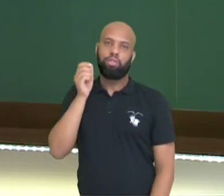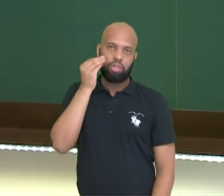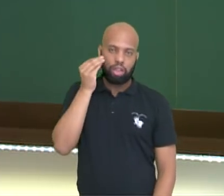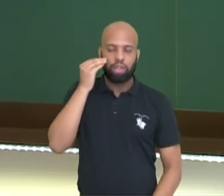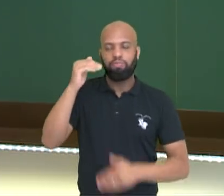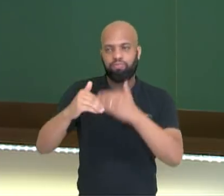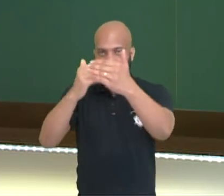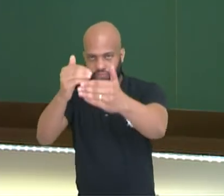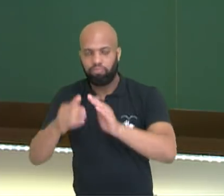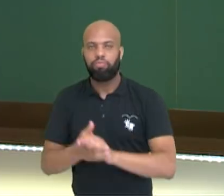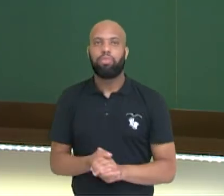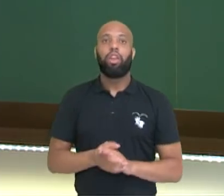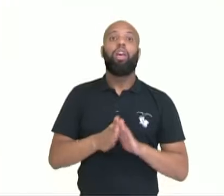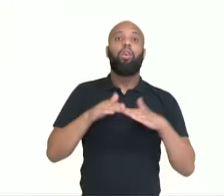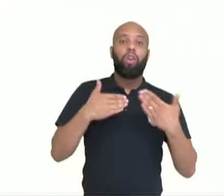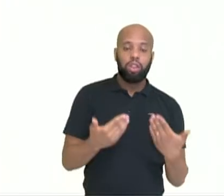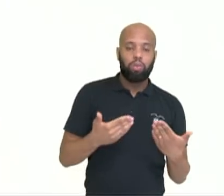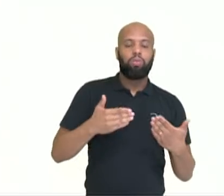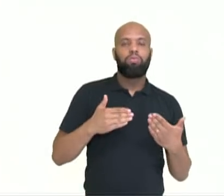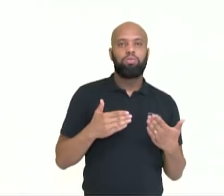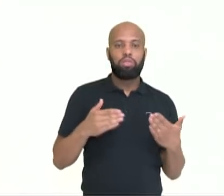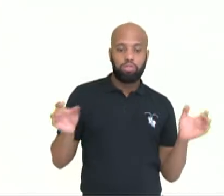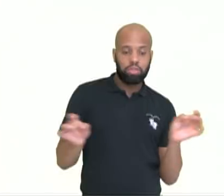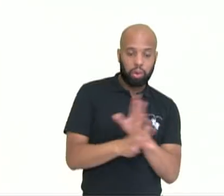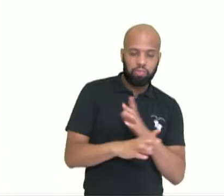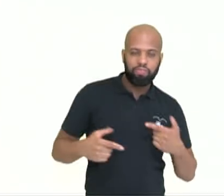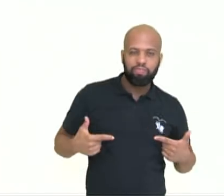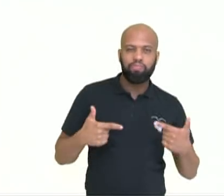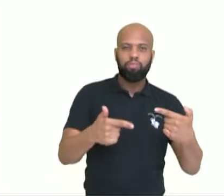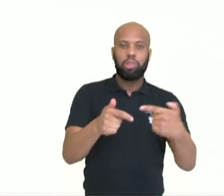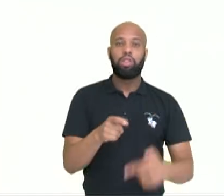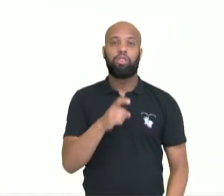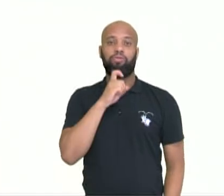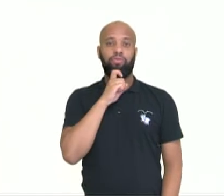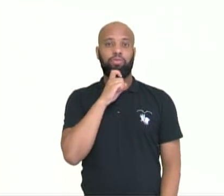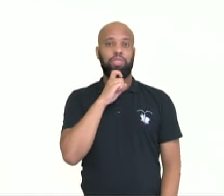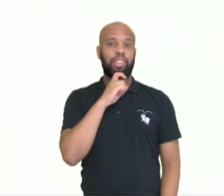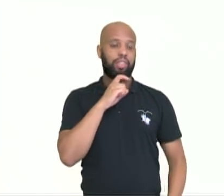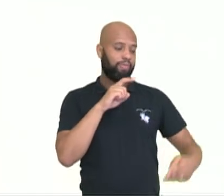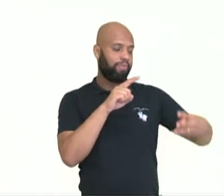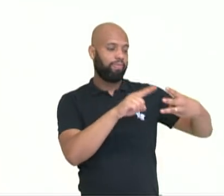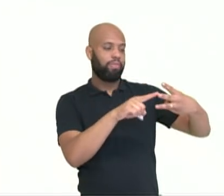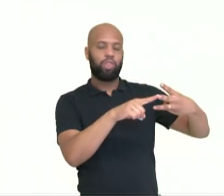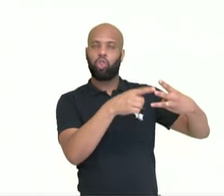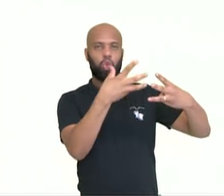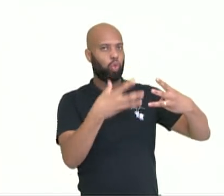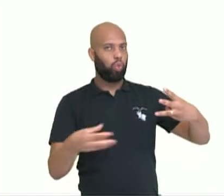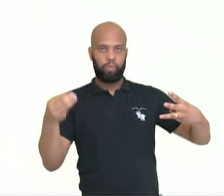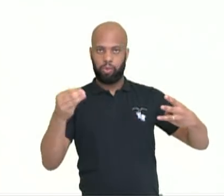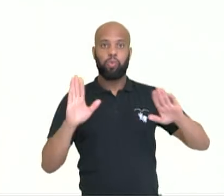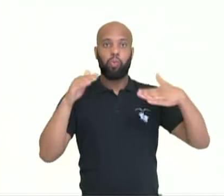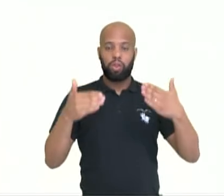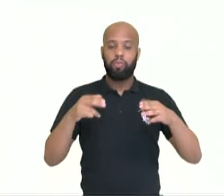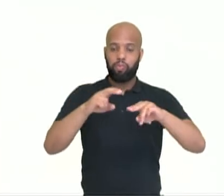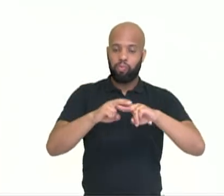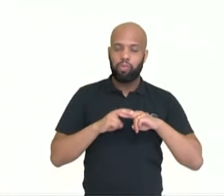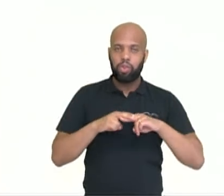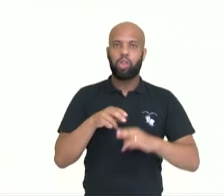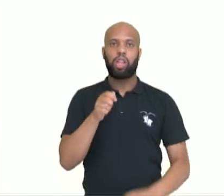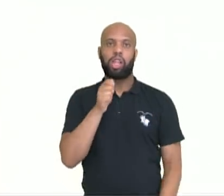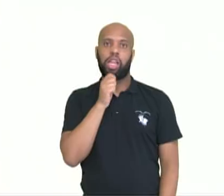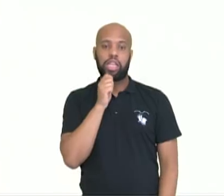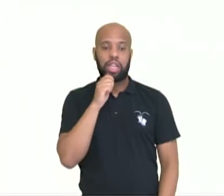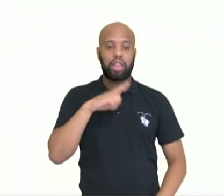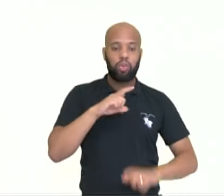aí o que aconteceu? Quando acabou a Guerra Fria, o segundo mundo deixou de existir. E é por isso que a gente ainda